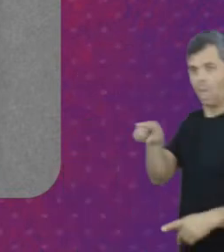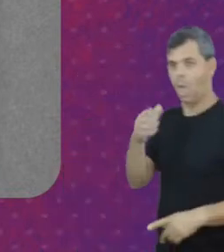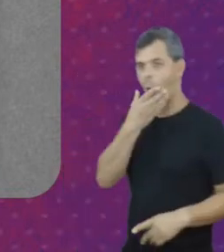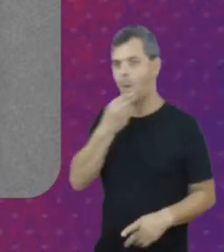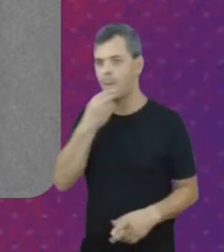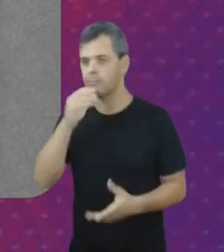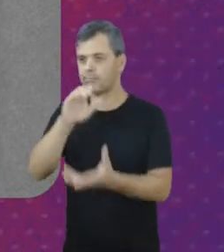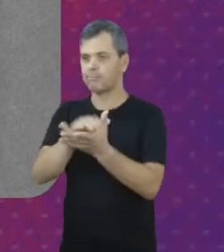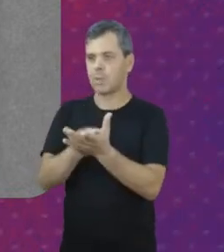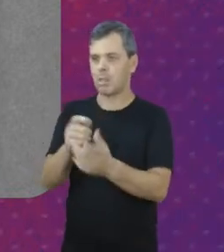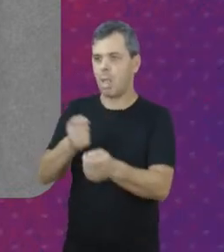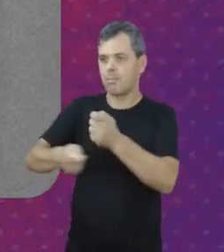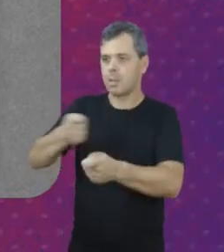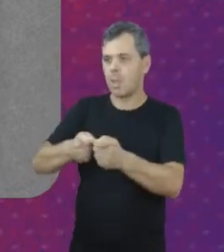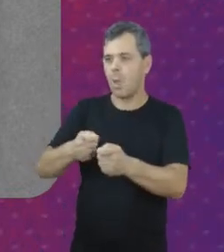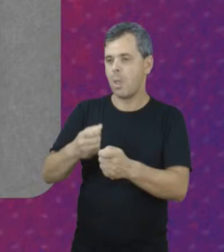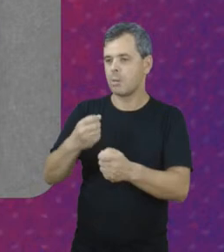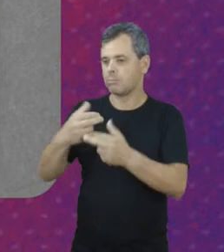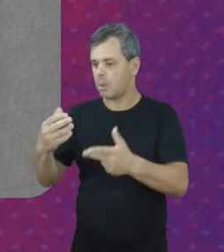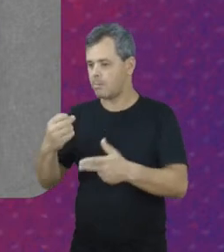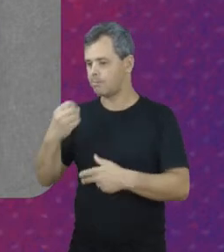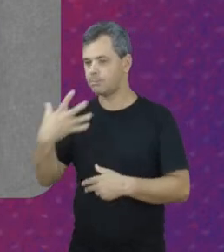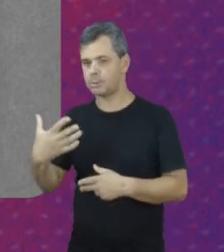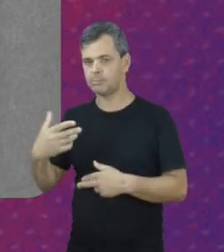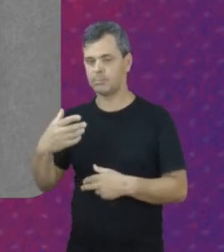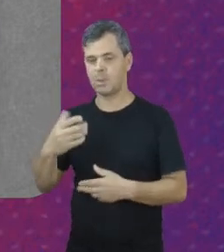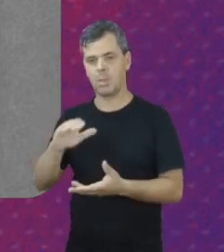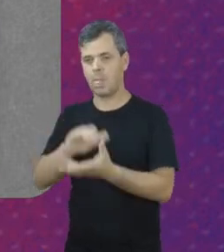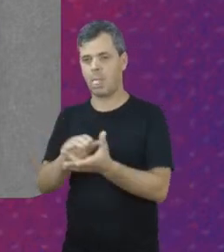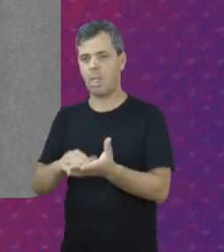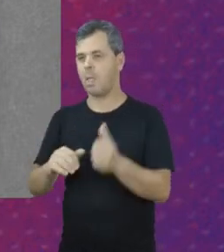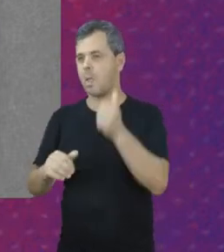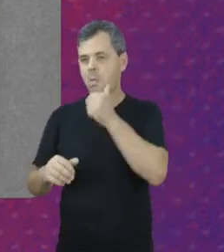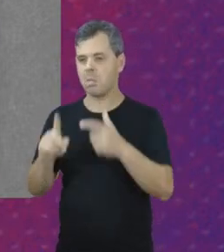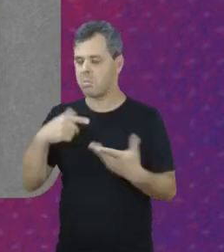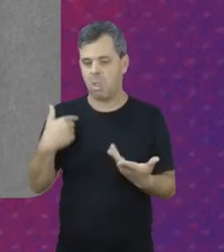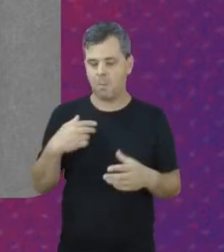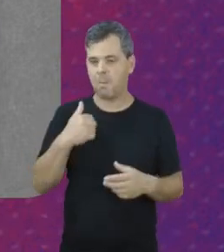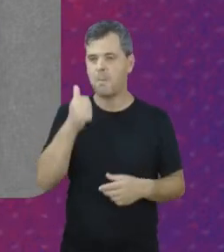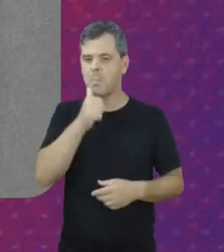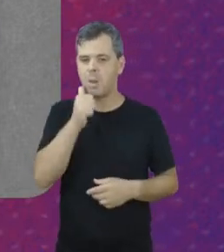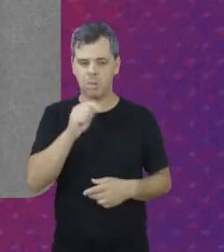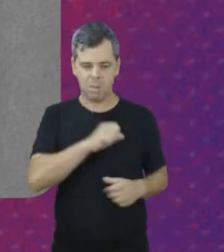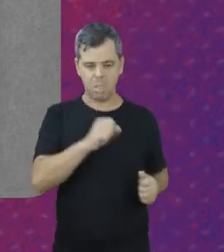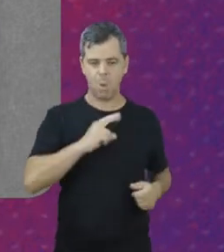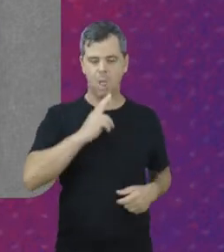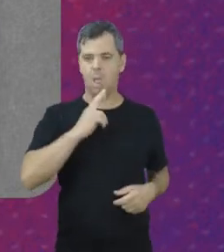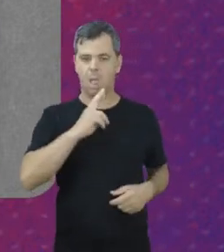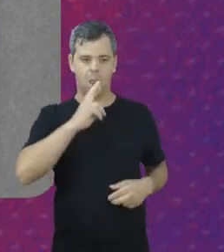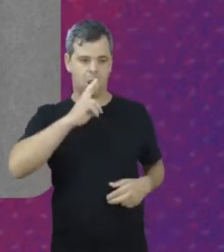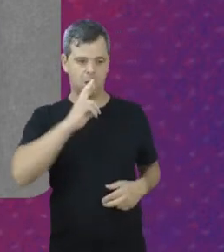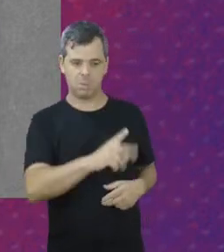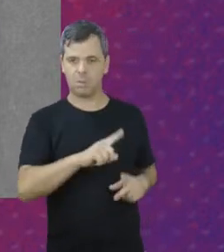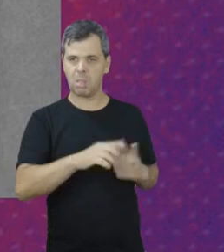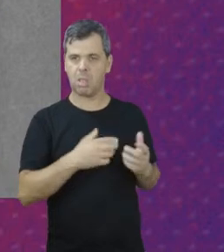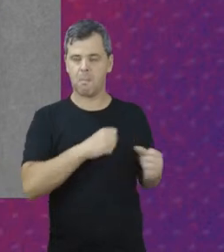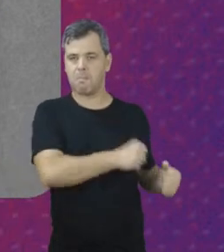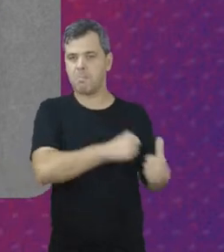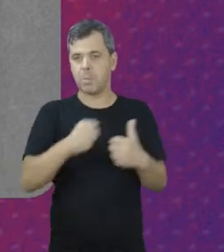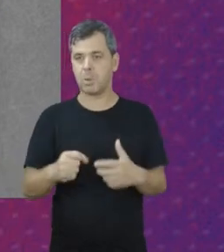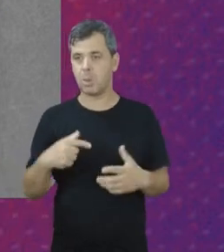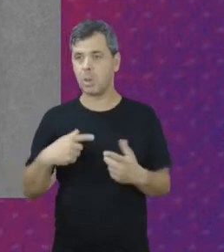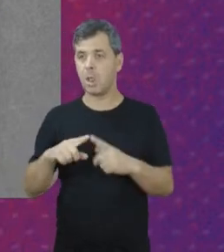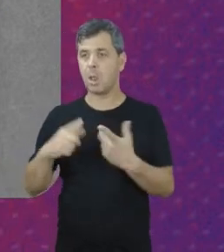da esposa. Então, a mulher não tinha poder sobre essas questões. E lá embaixo a gente vê também